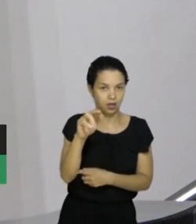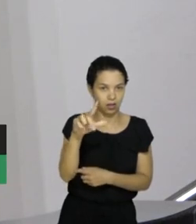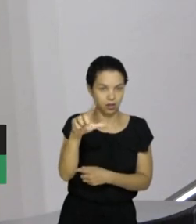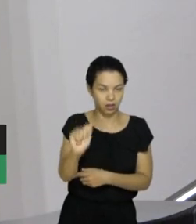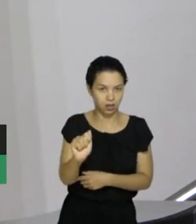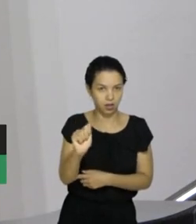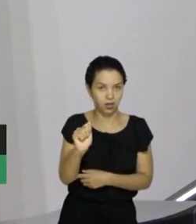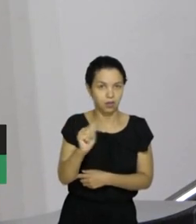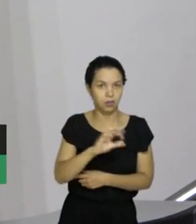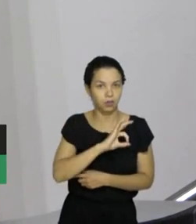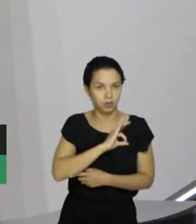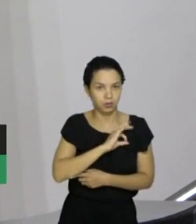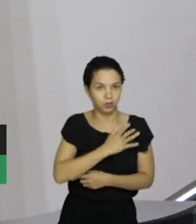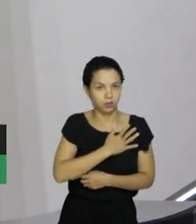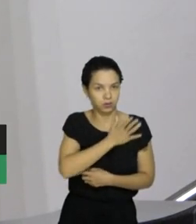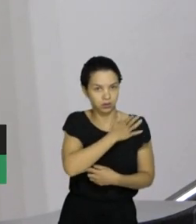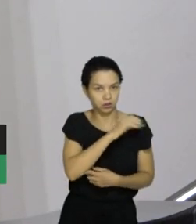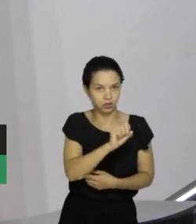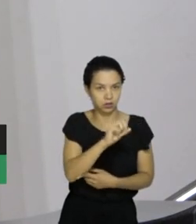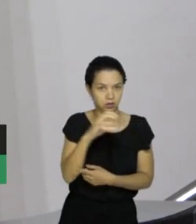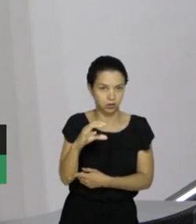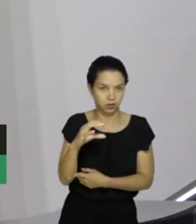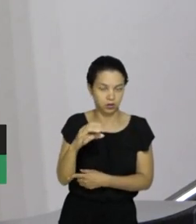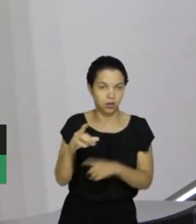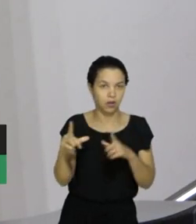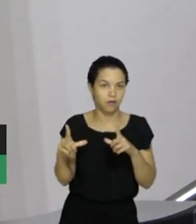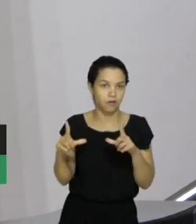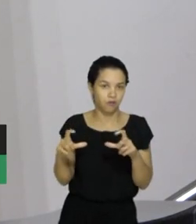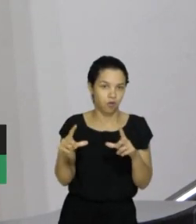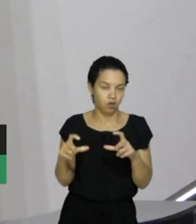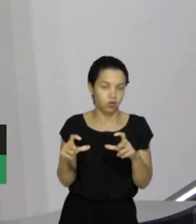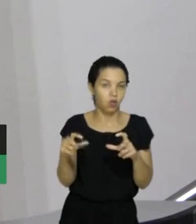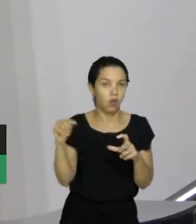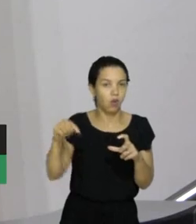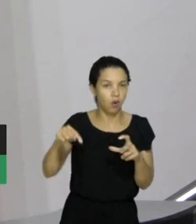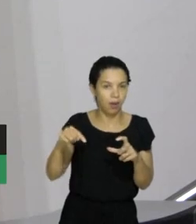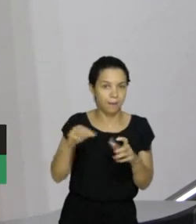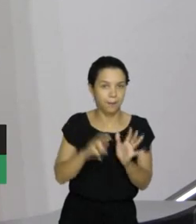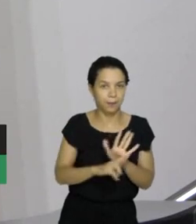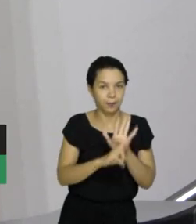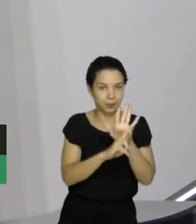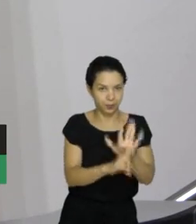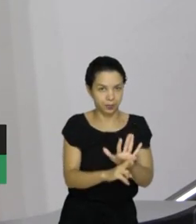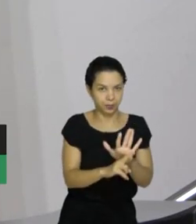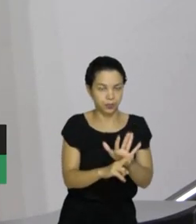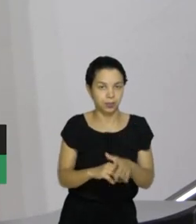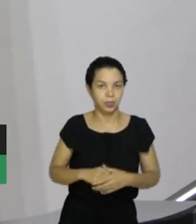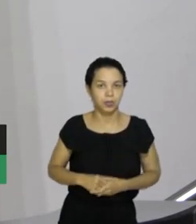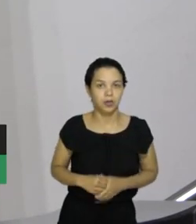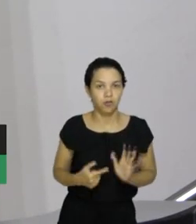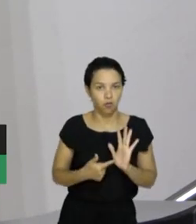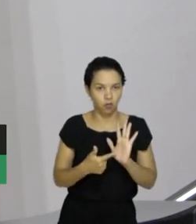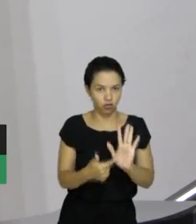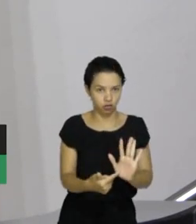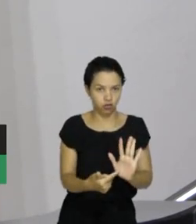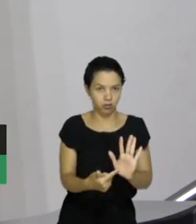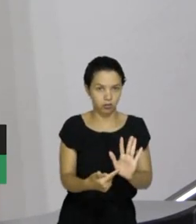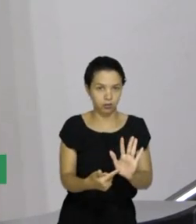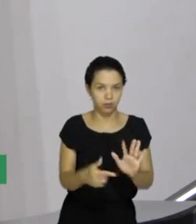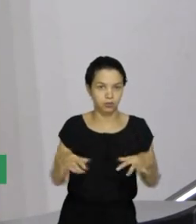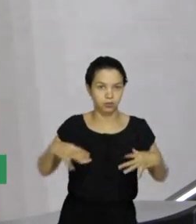de Santa Catarina Então esta foto Ela representa basicamente isso aqui que eu vou mostrar para vocês na